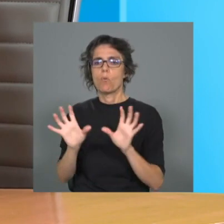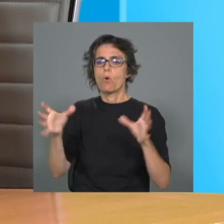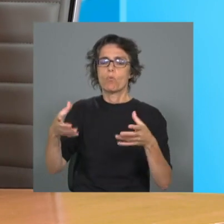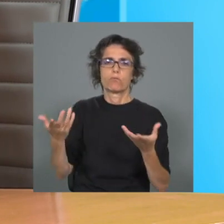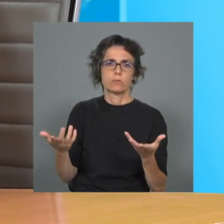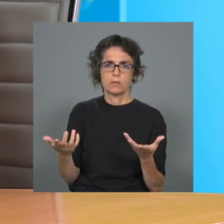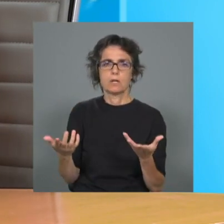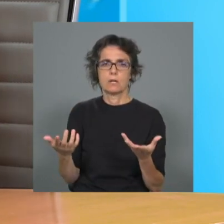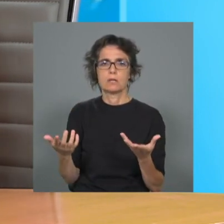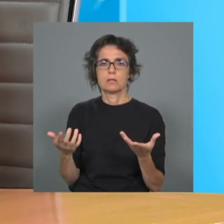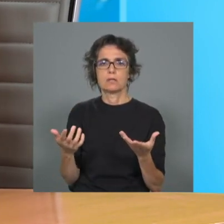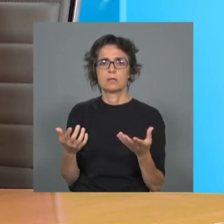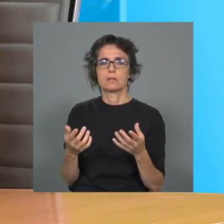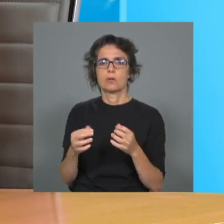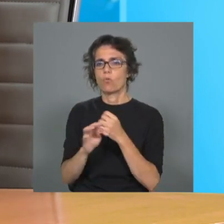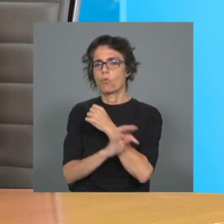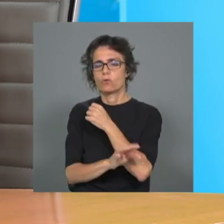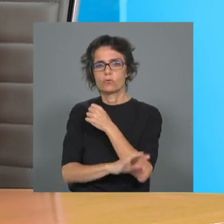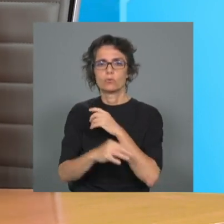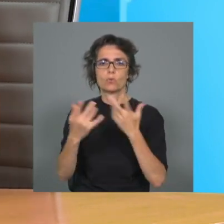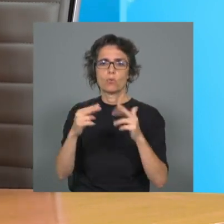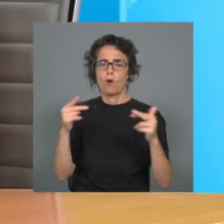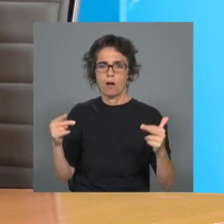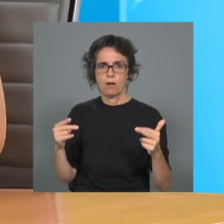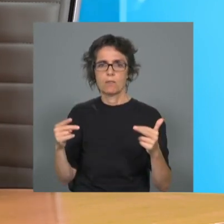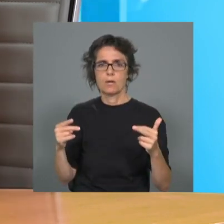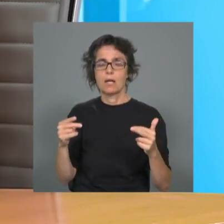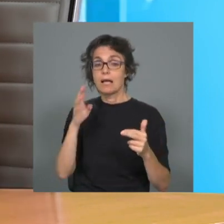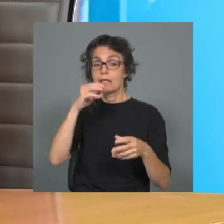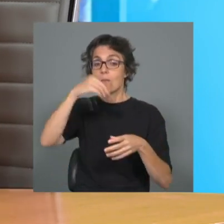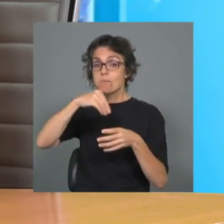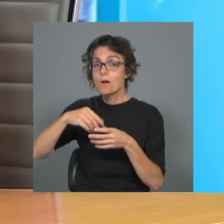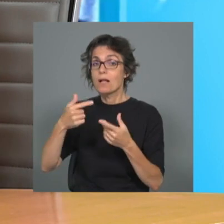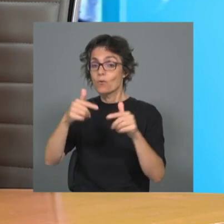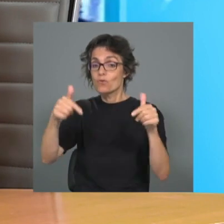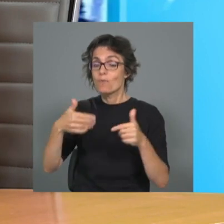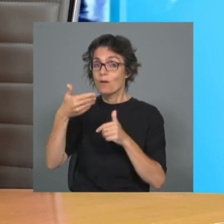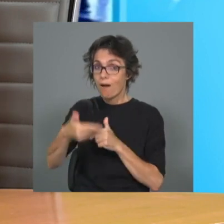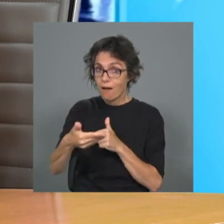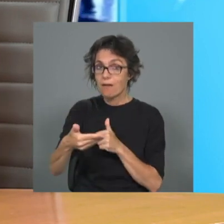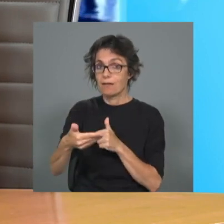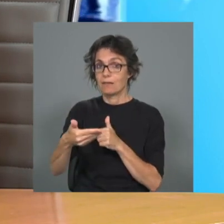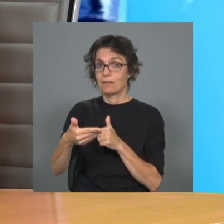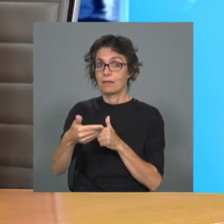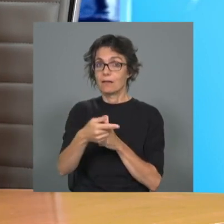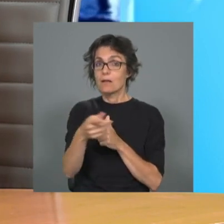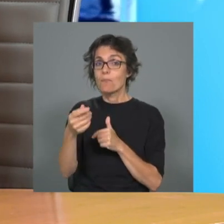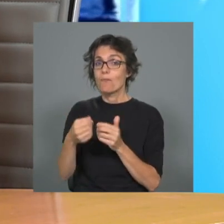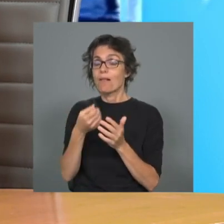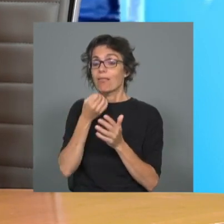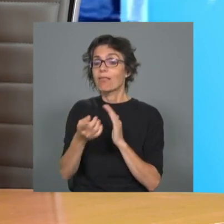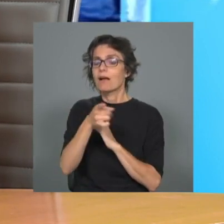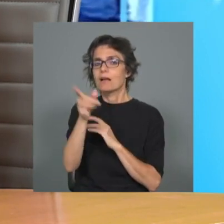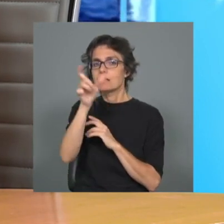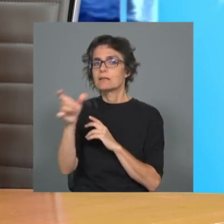comunidade, de uma junta de freguesia, de um município, houver de facto espaço para que as pessoas